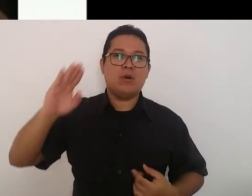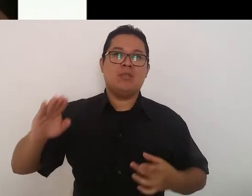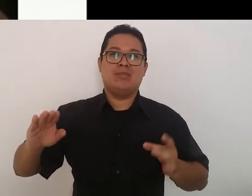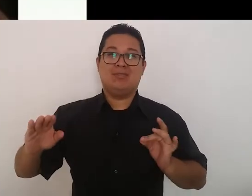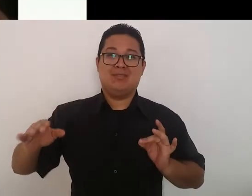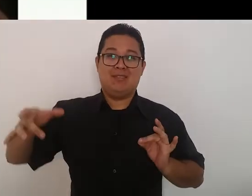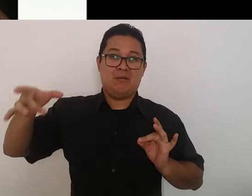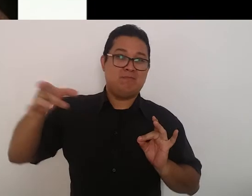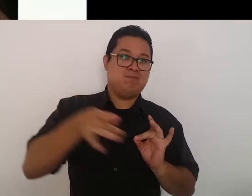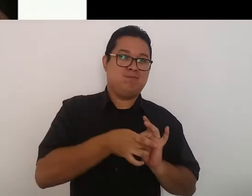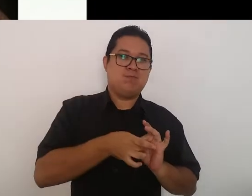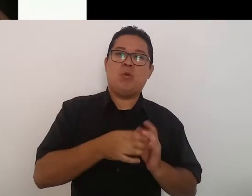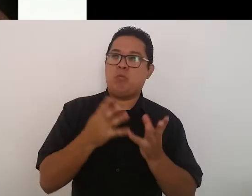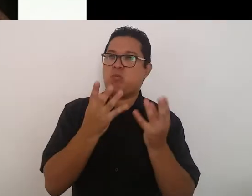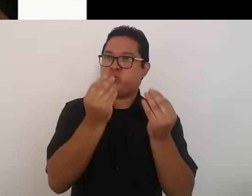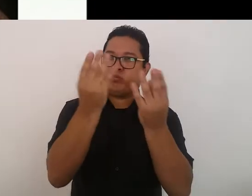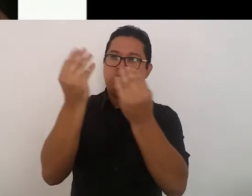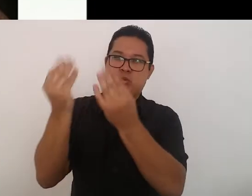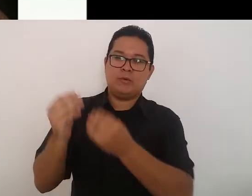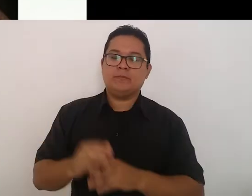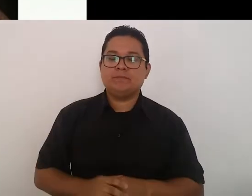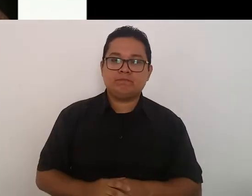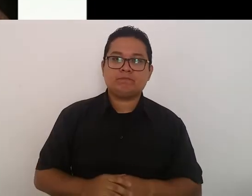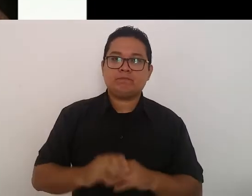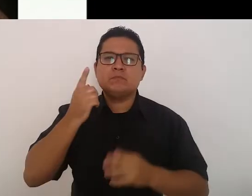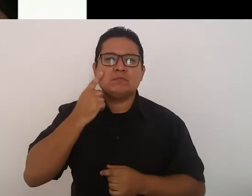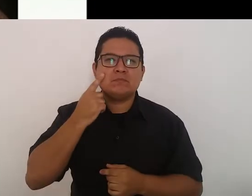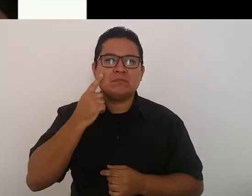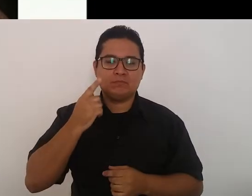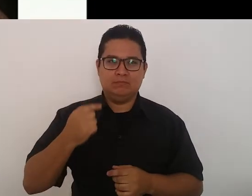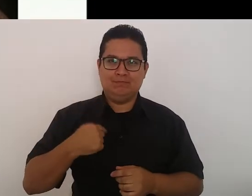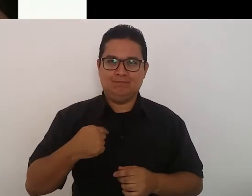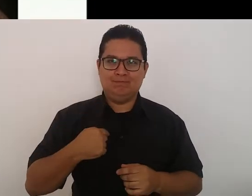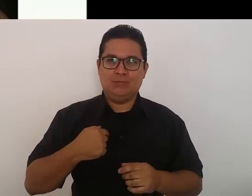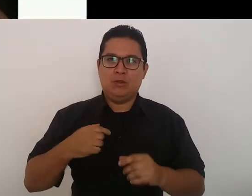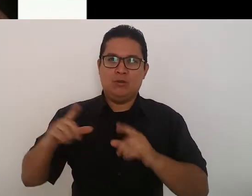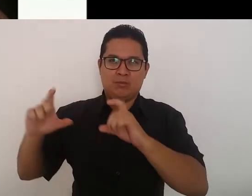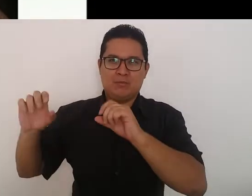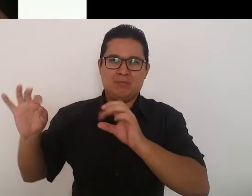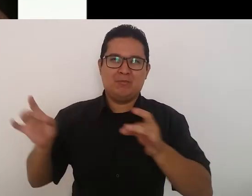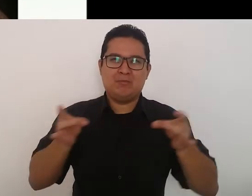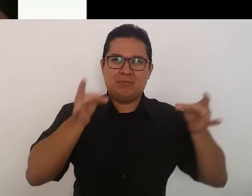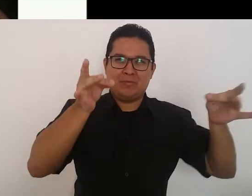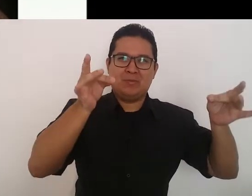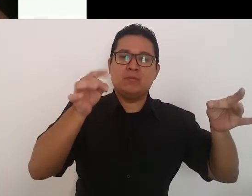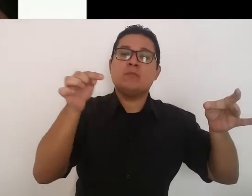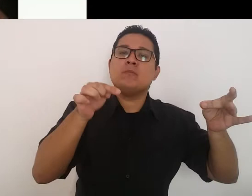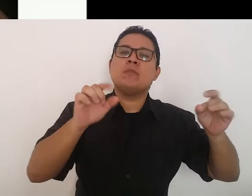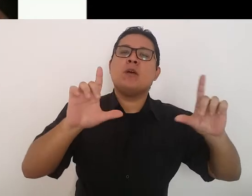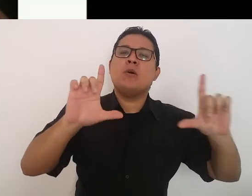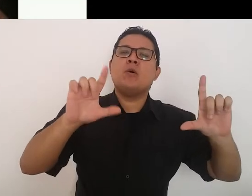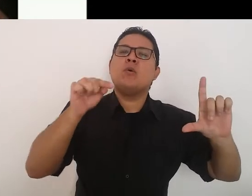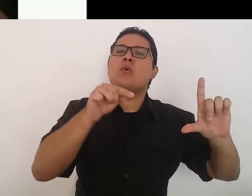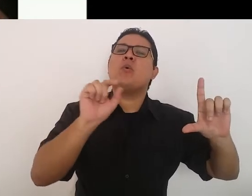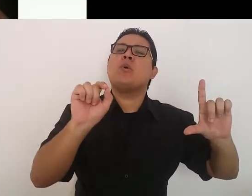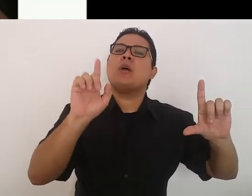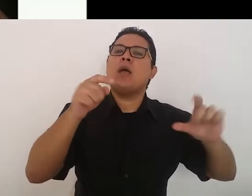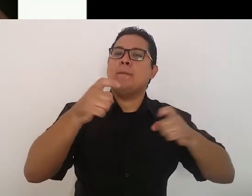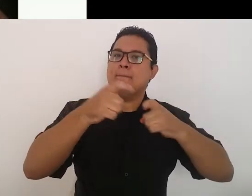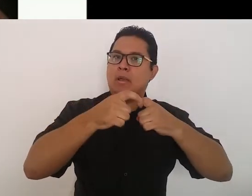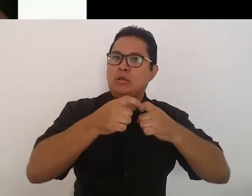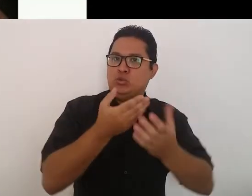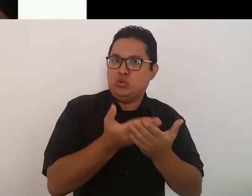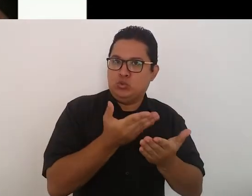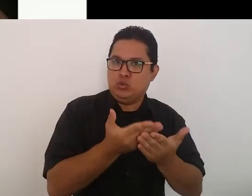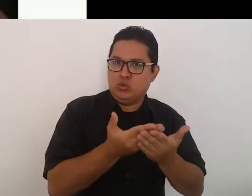aqui uma reportagem, né, de um médico que está trabalhando bastante com o Covid, né? Então, você olha